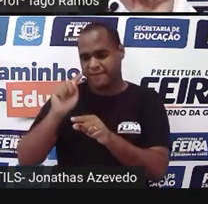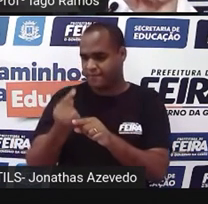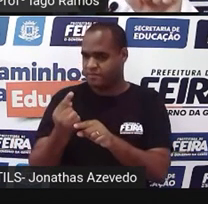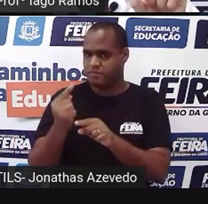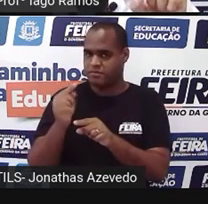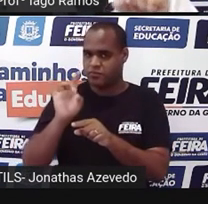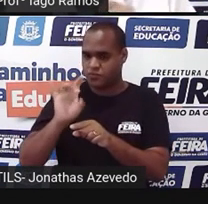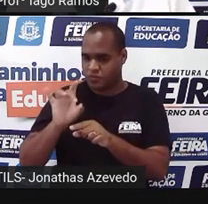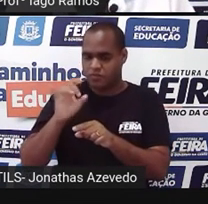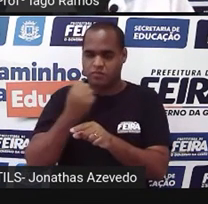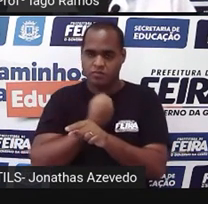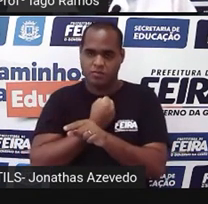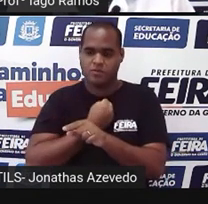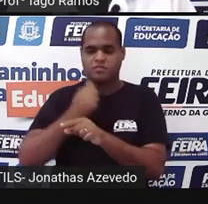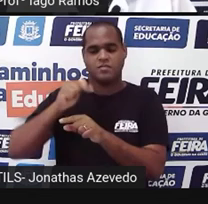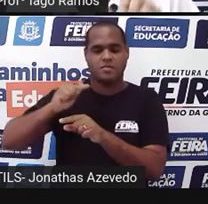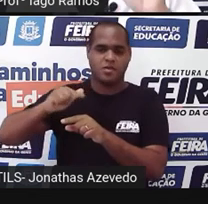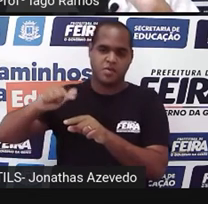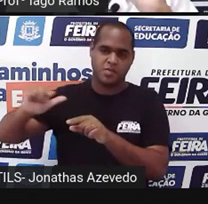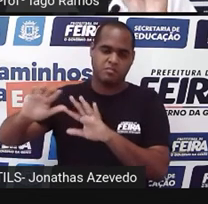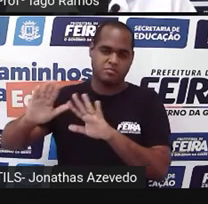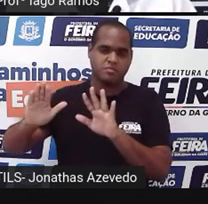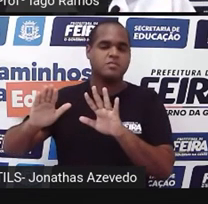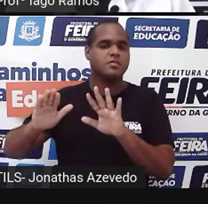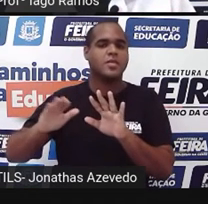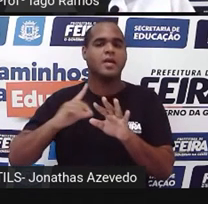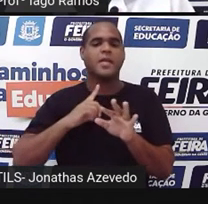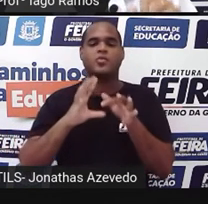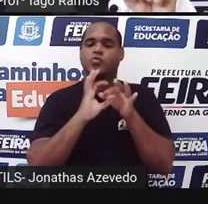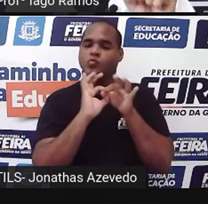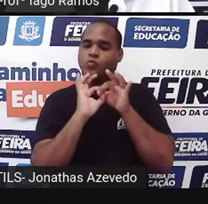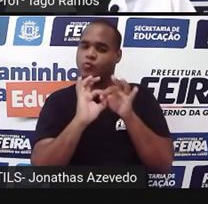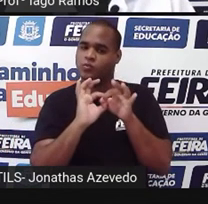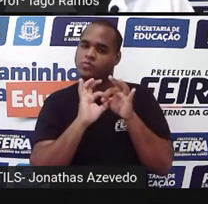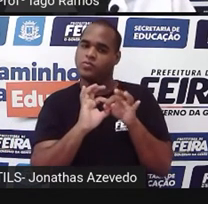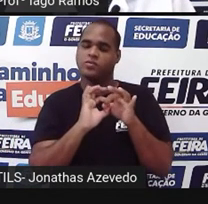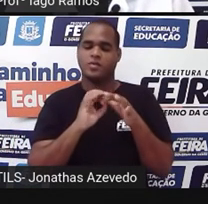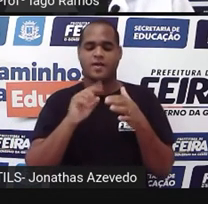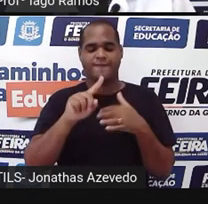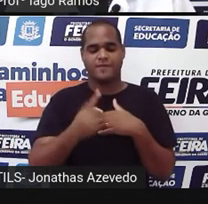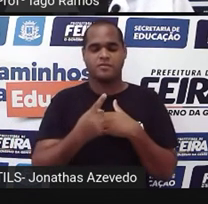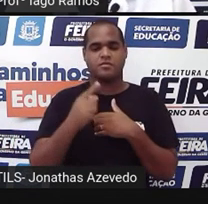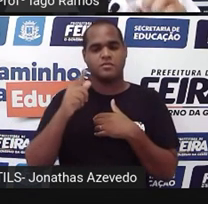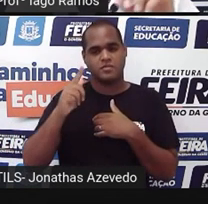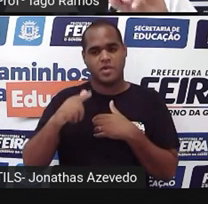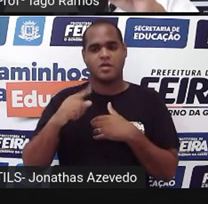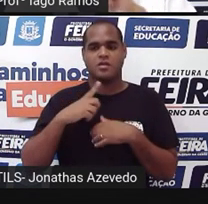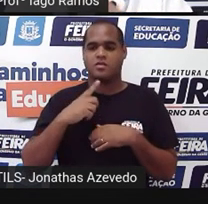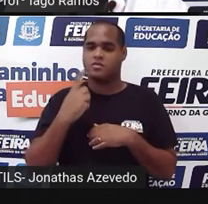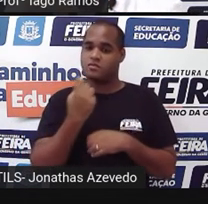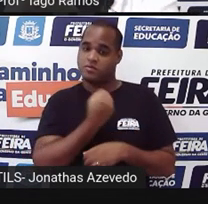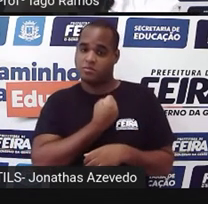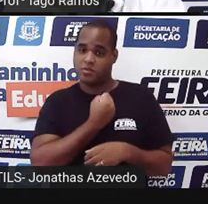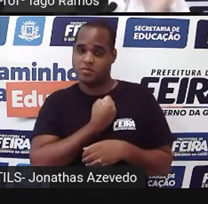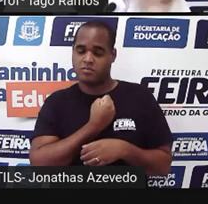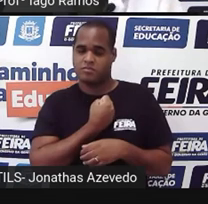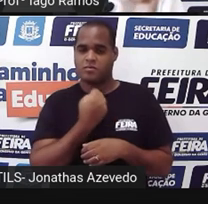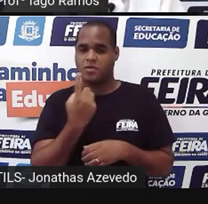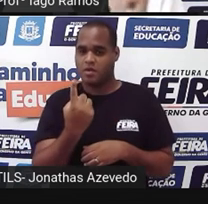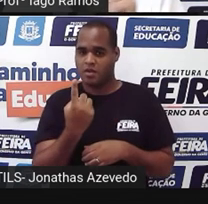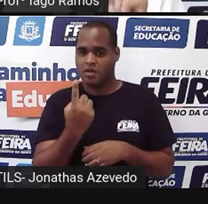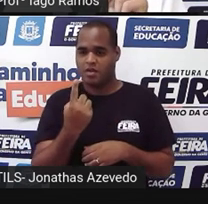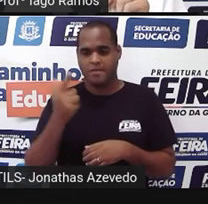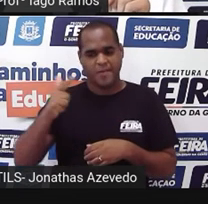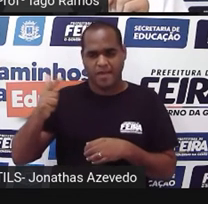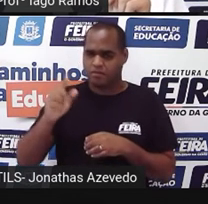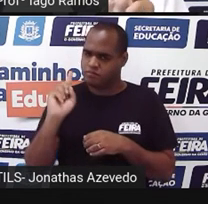da, só aparece número que se repete a composta depois da, vai aparecer primeiro um número que